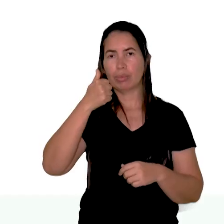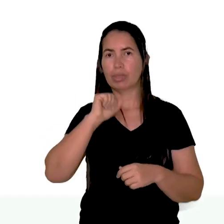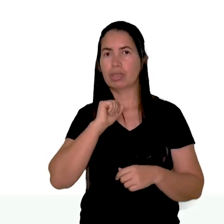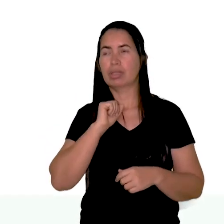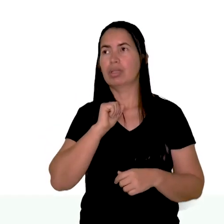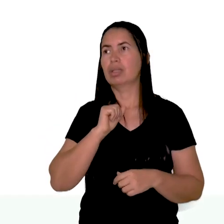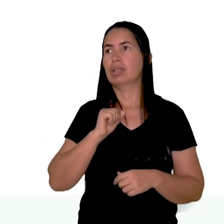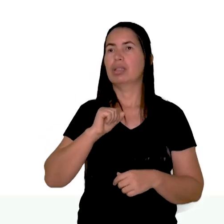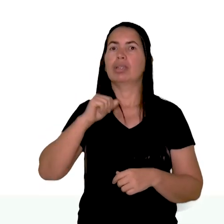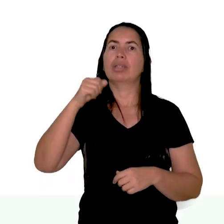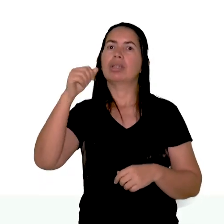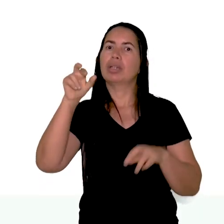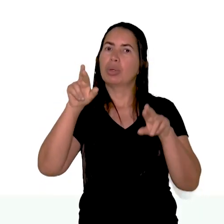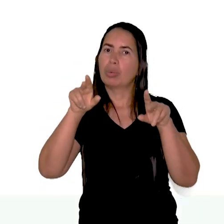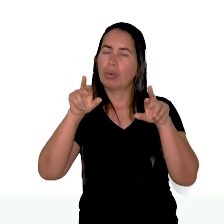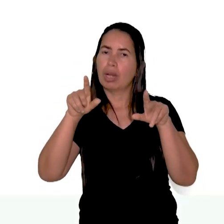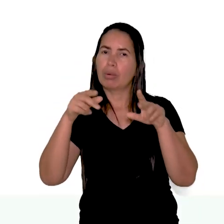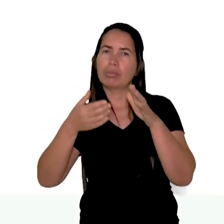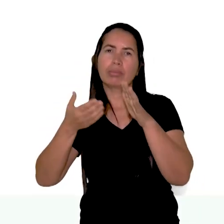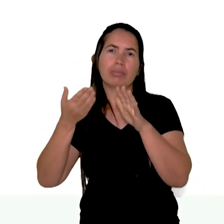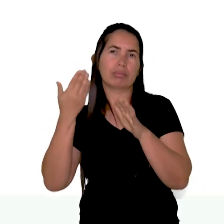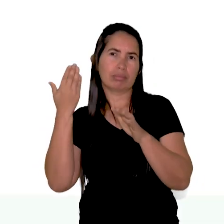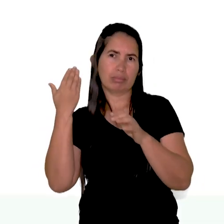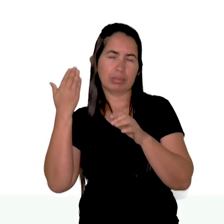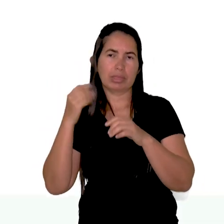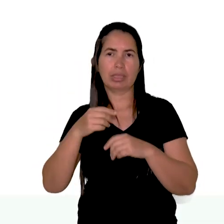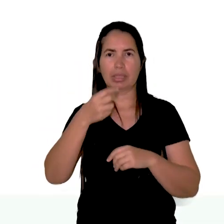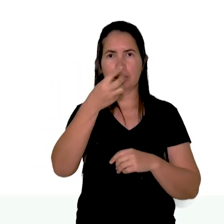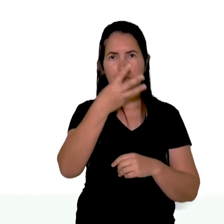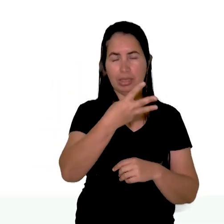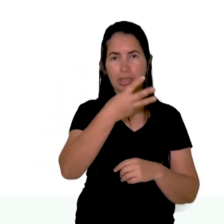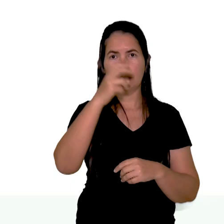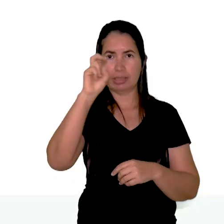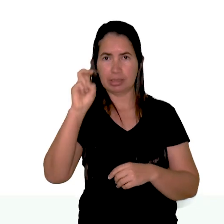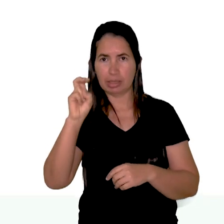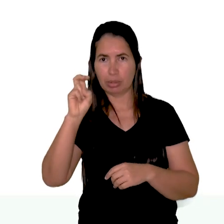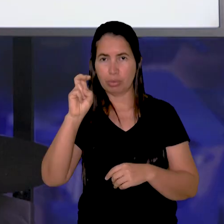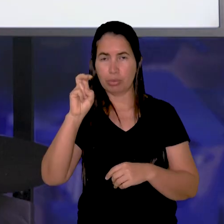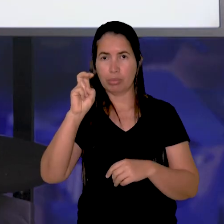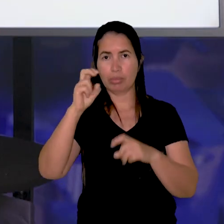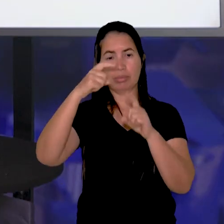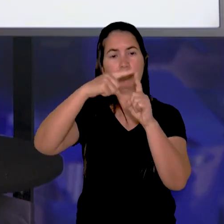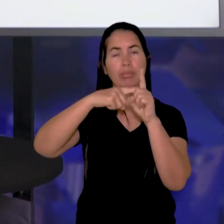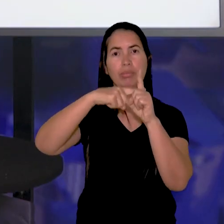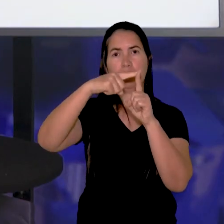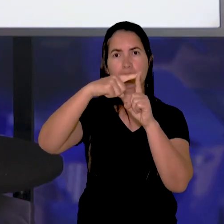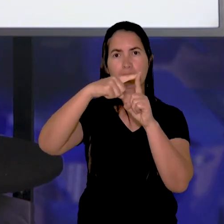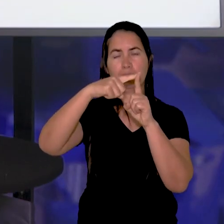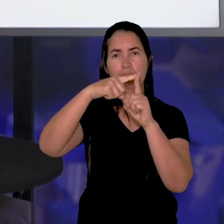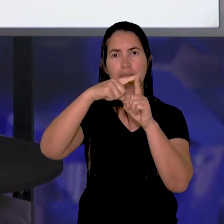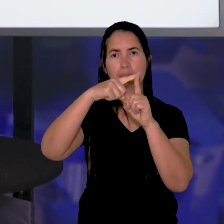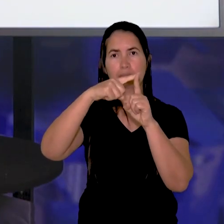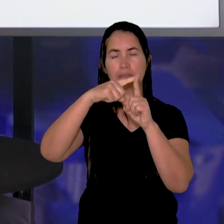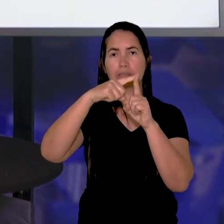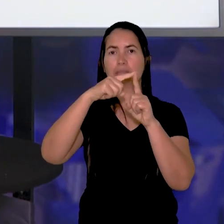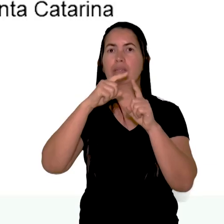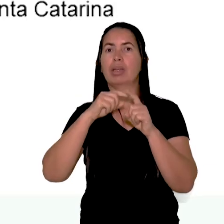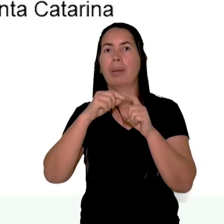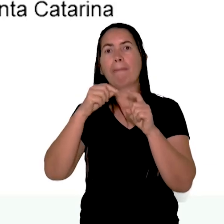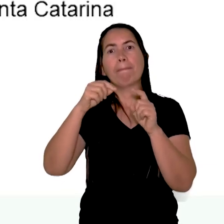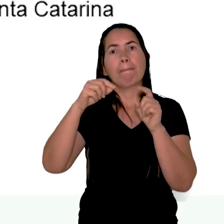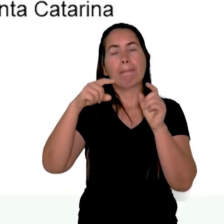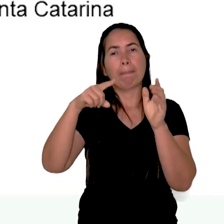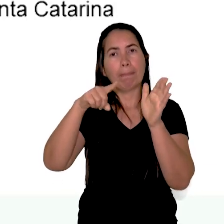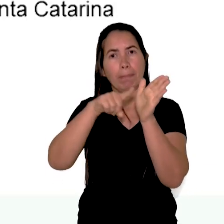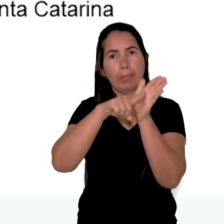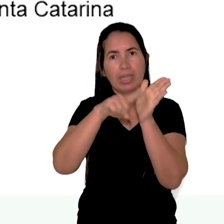igual fizemos anteriormente. 35 graus Celsius, temperatura máxima em Teresina, menos